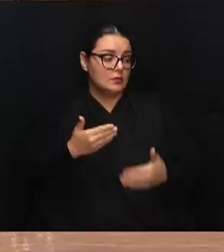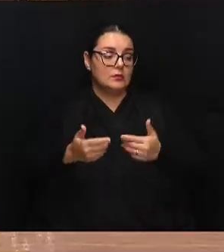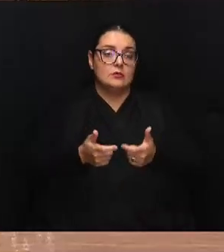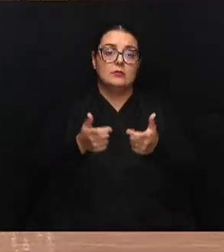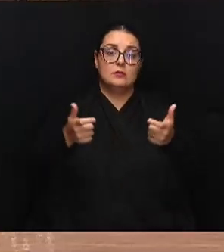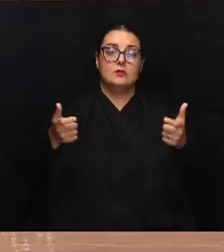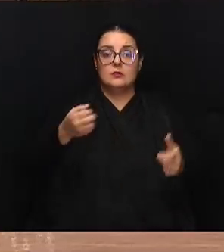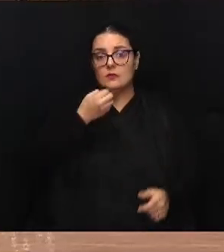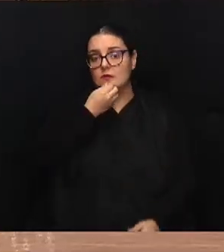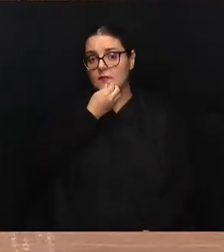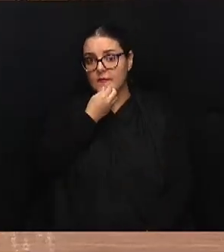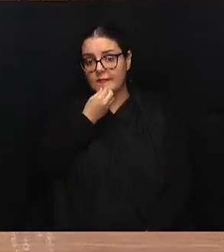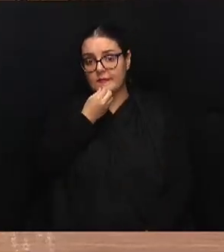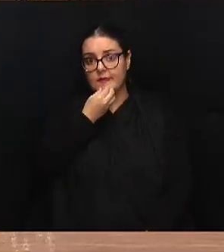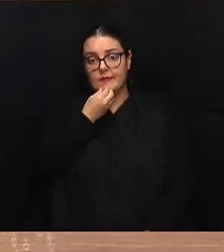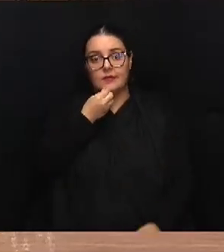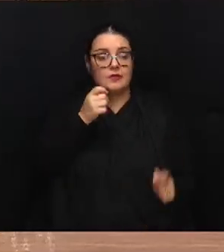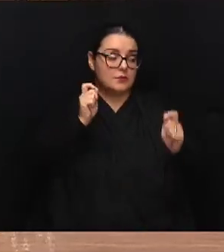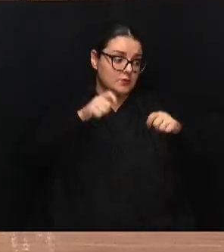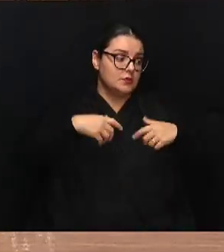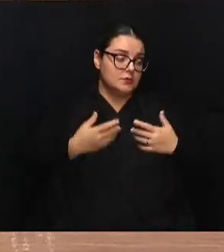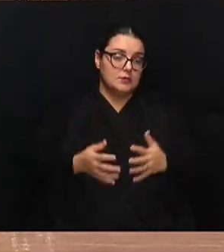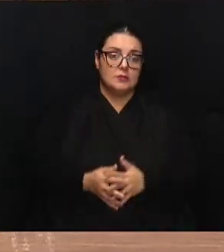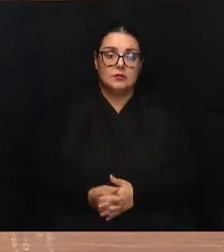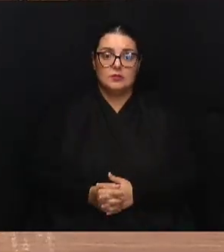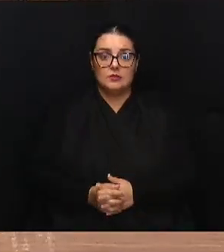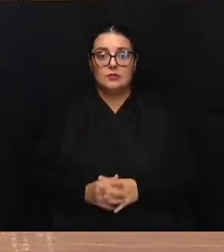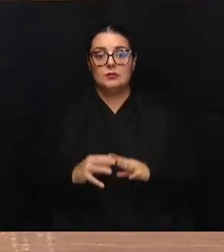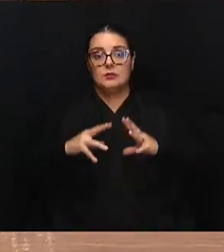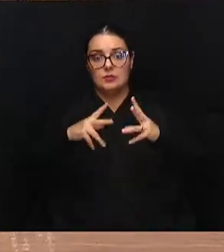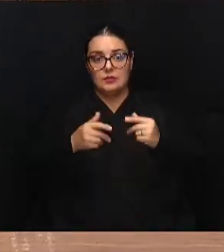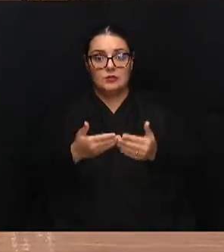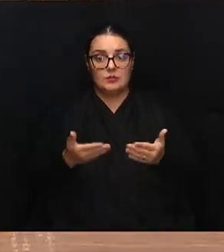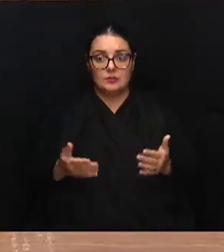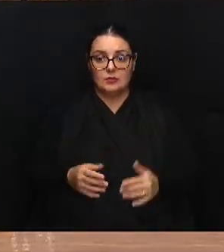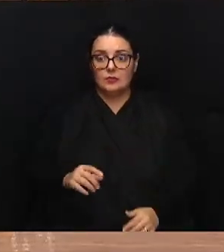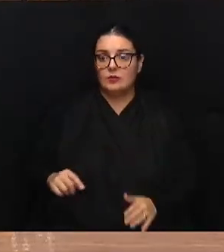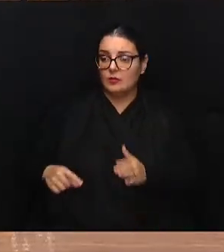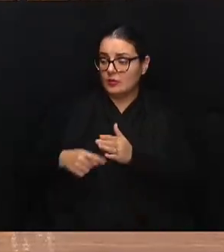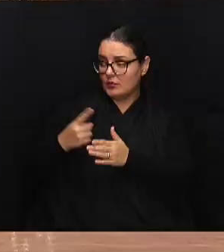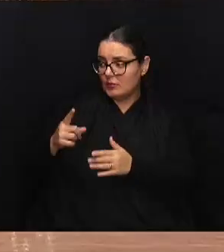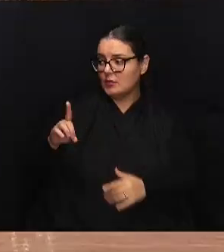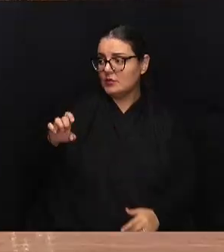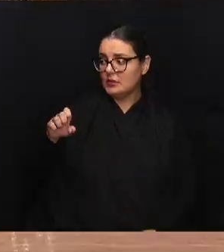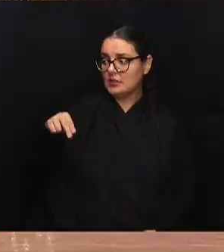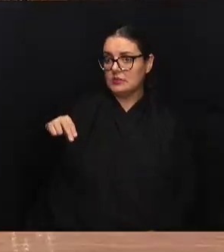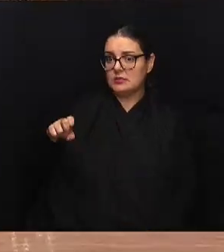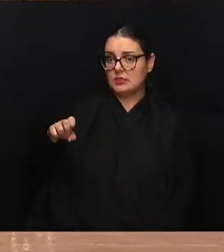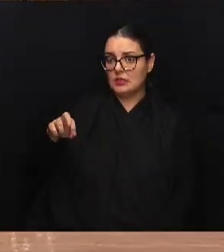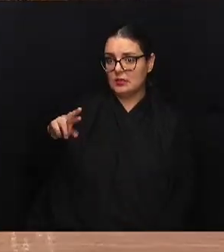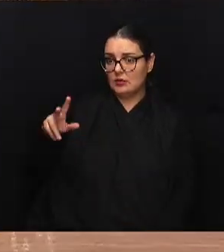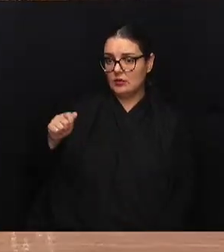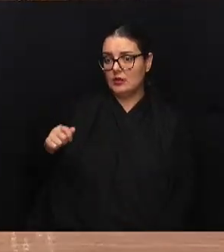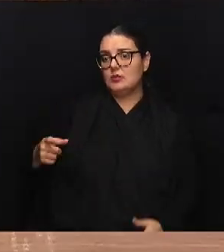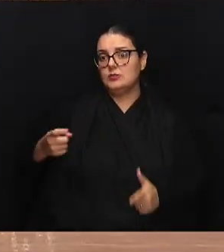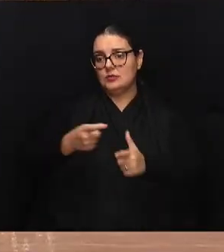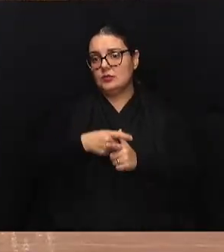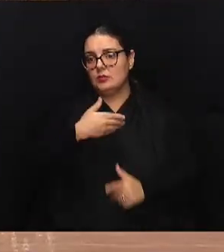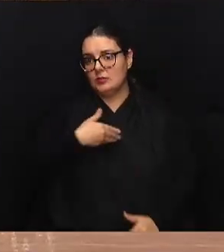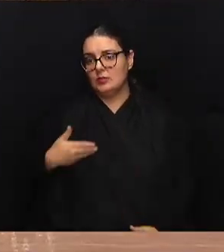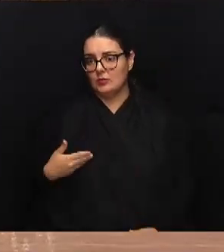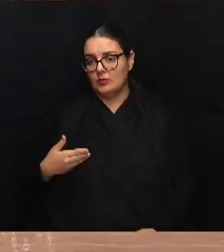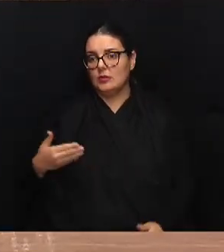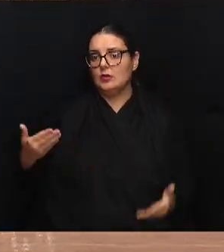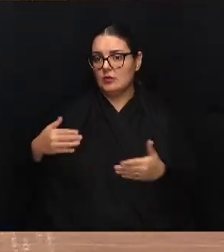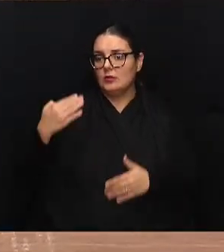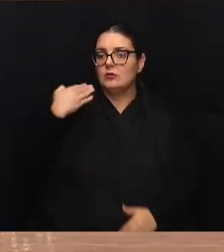ampliando a possibilidade de deixar todo mundo... O primeiro desenrola era dívida com o governo, agora vai ser com os